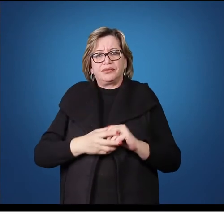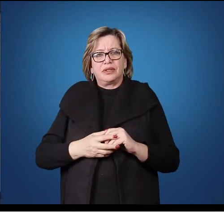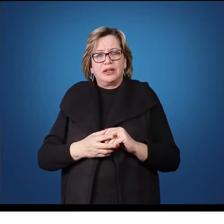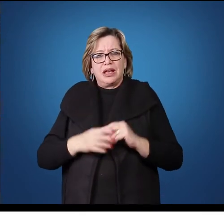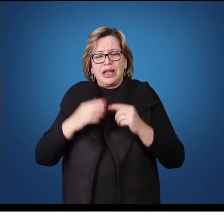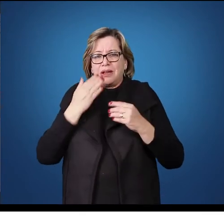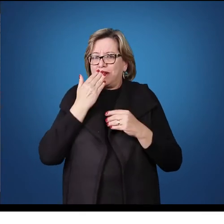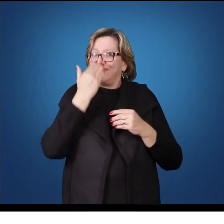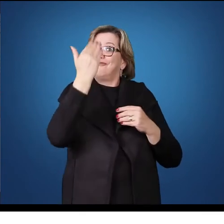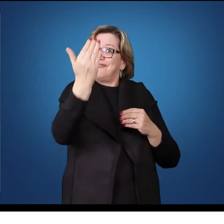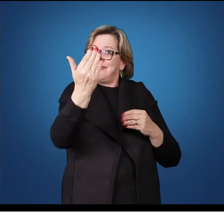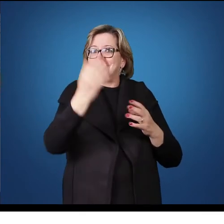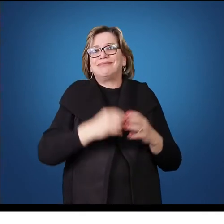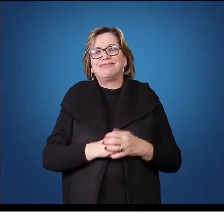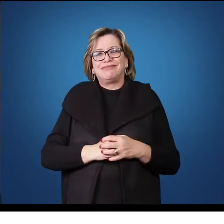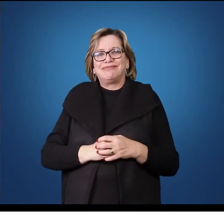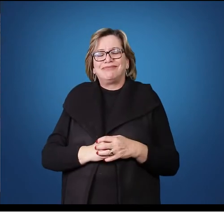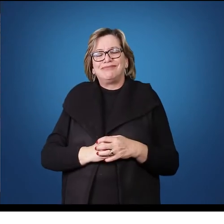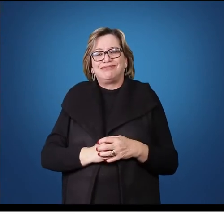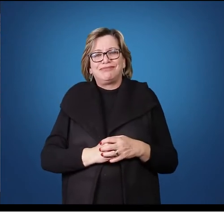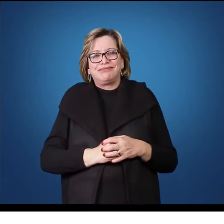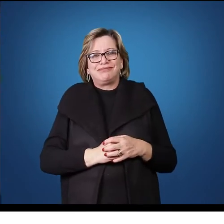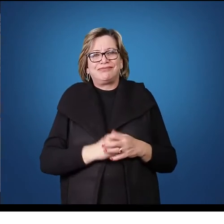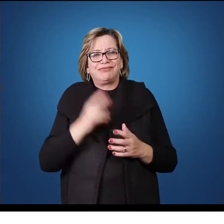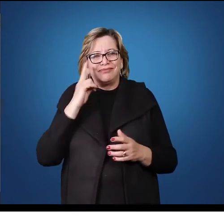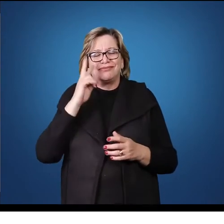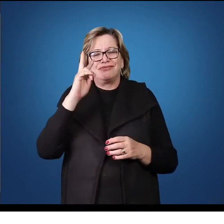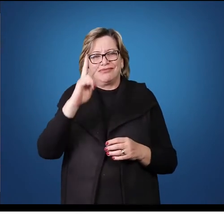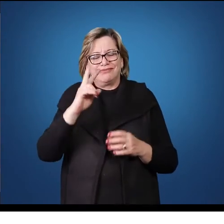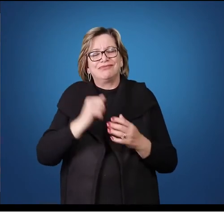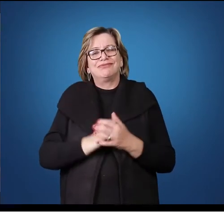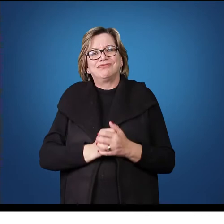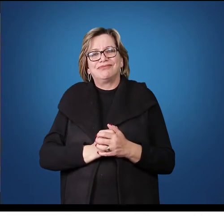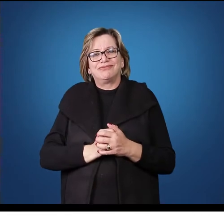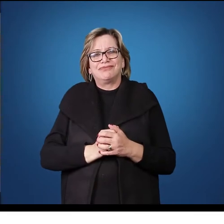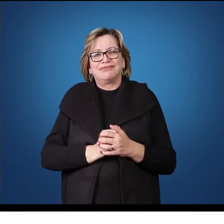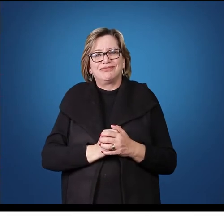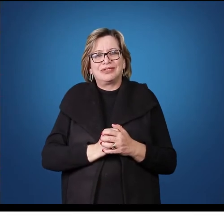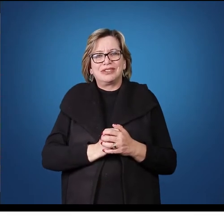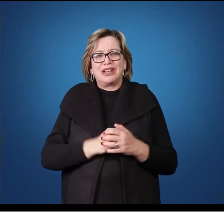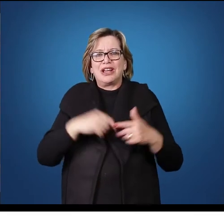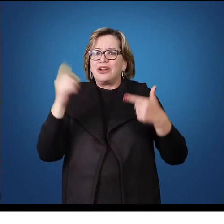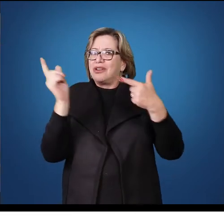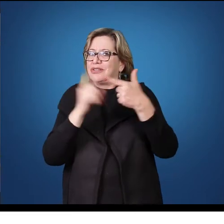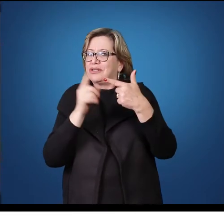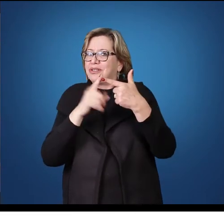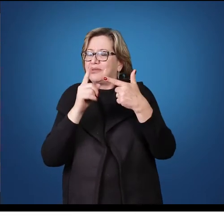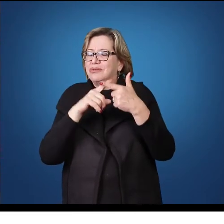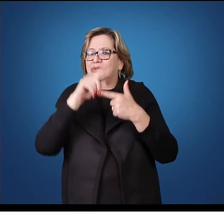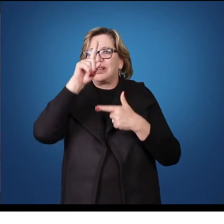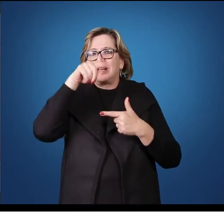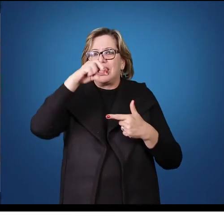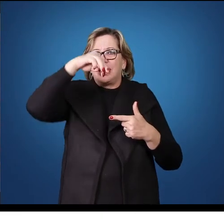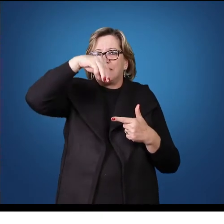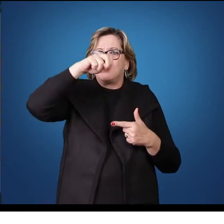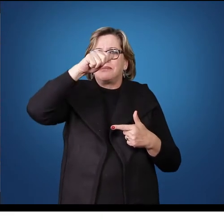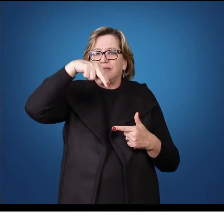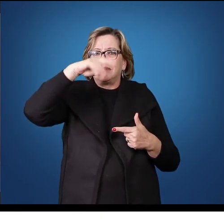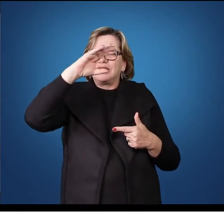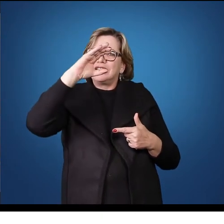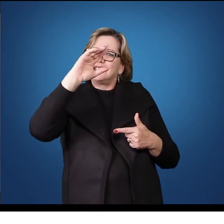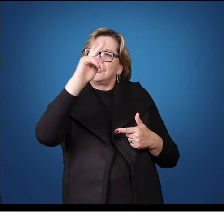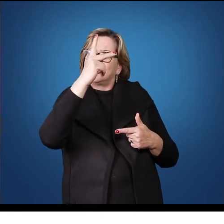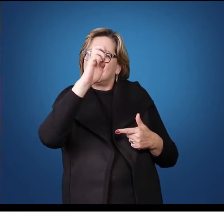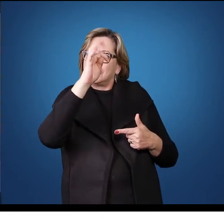Aí, pra frente. Vai lá, Marlon. Isso. Então, pessoal, o segundo elemento básico do jogo é a manchete.